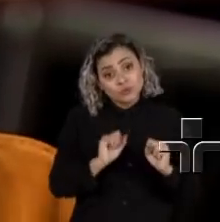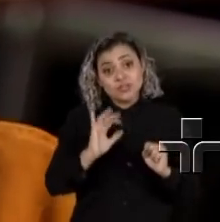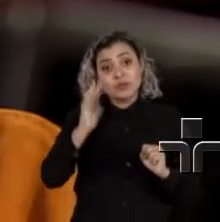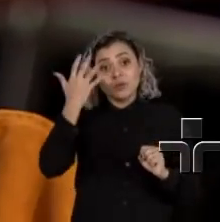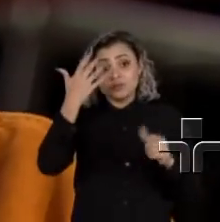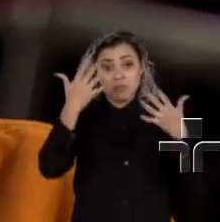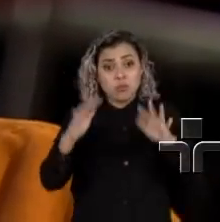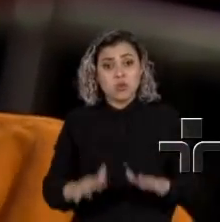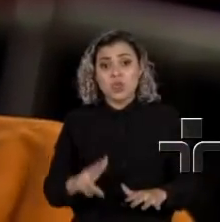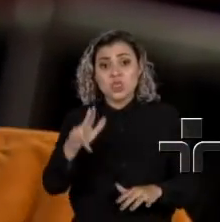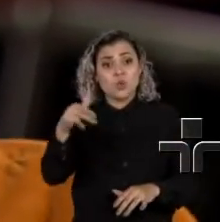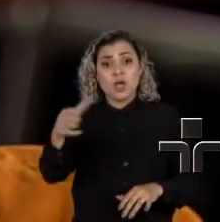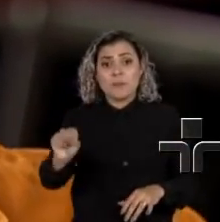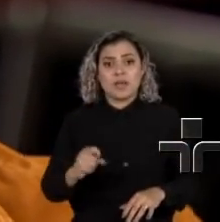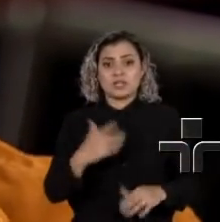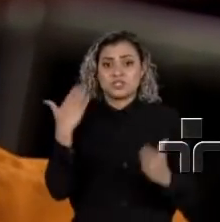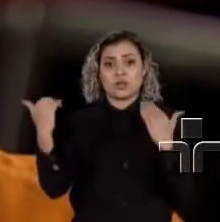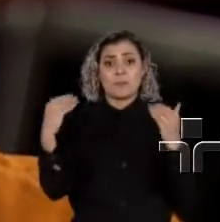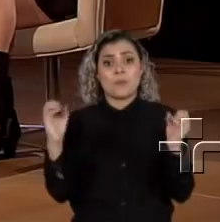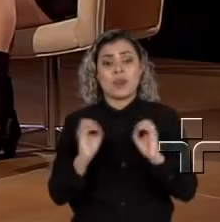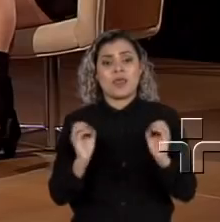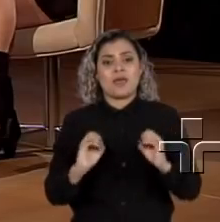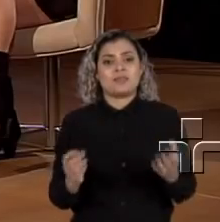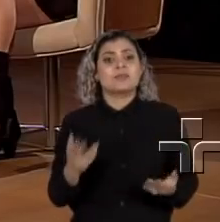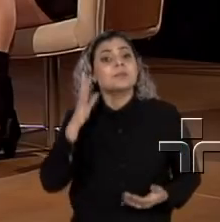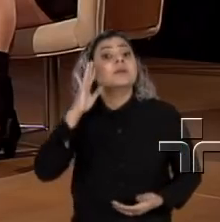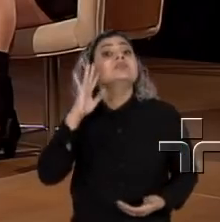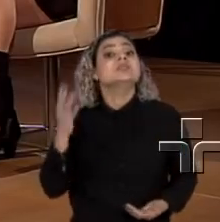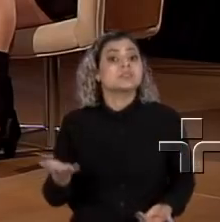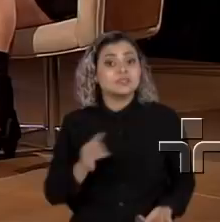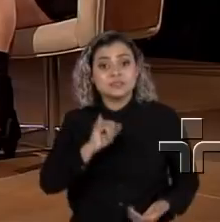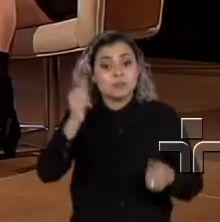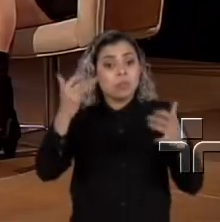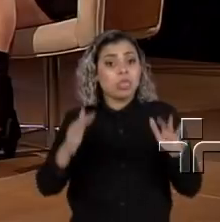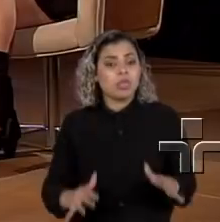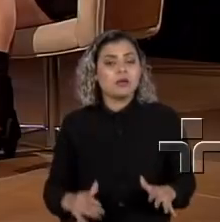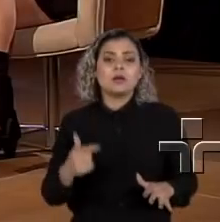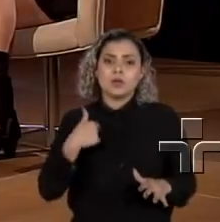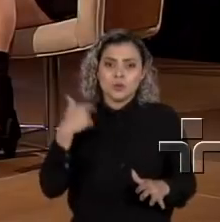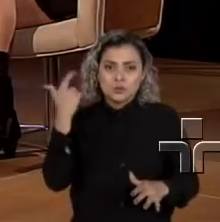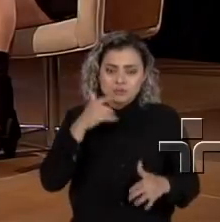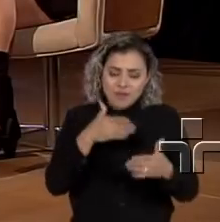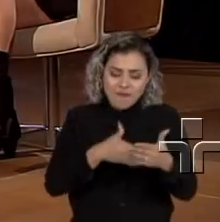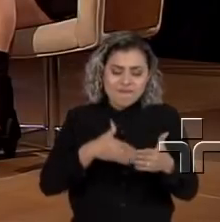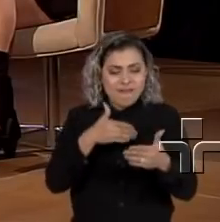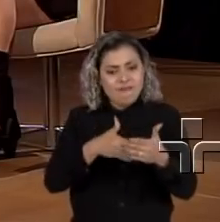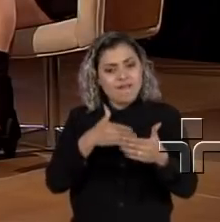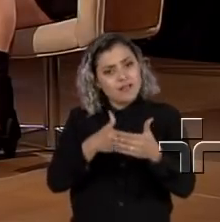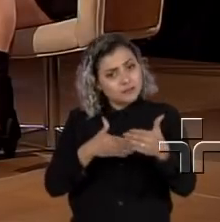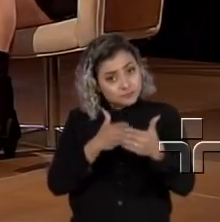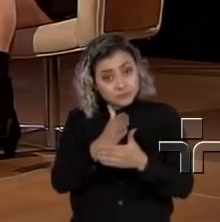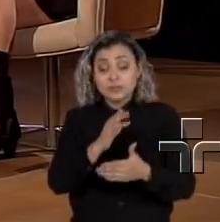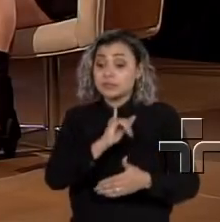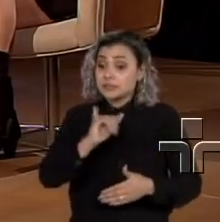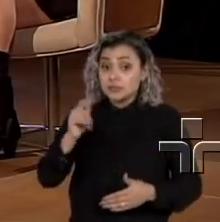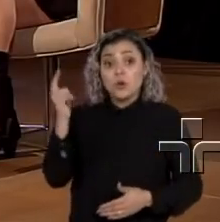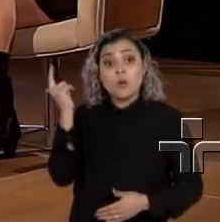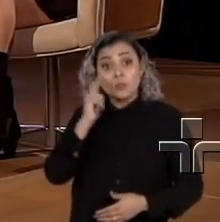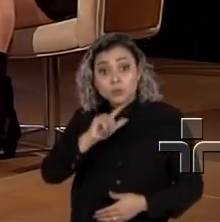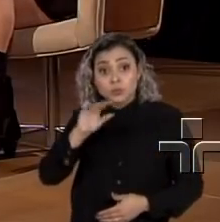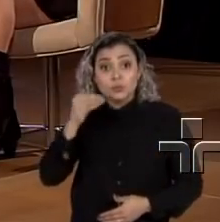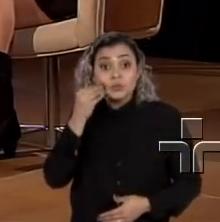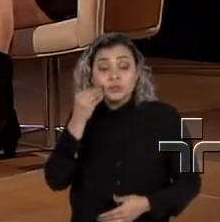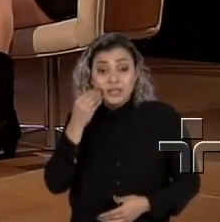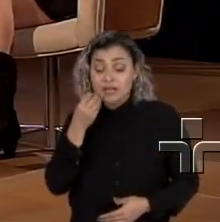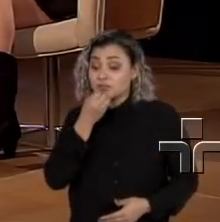afundado ali, nunca mais as pessoas terem me chamado para nada, né? Mas eu consegui passar por isso. E quando eu tive uma oportunidade realmente forte